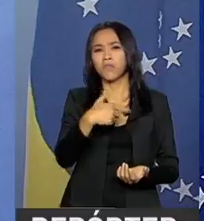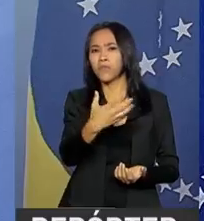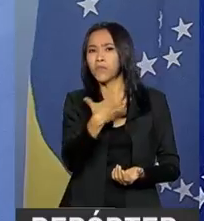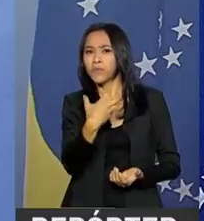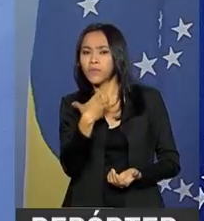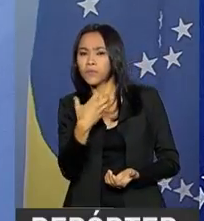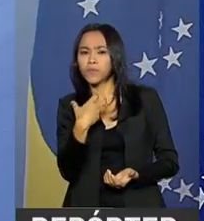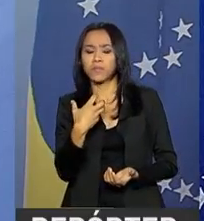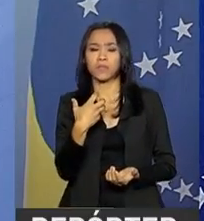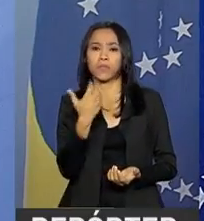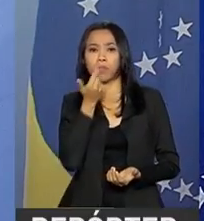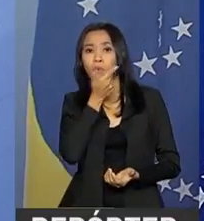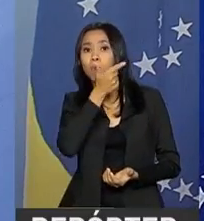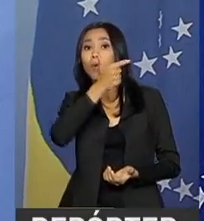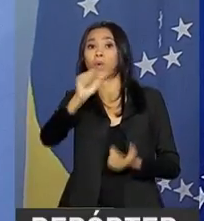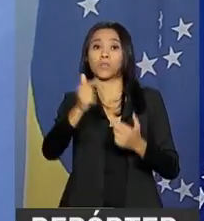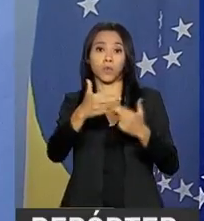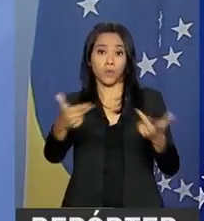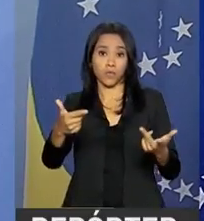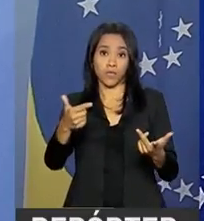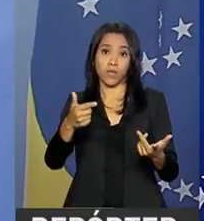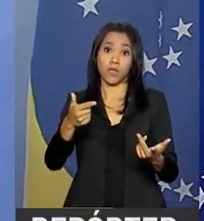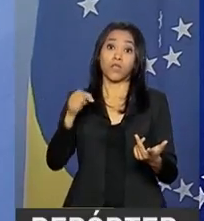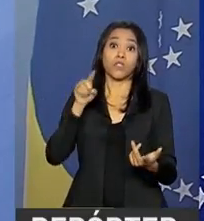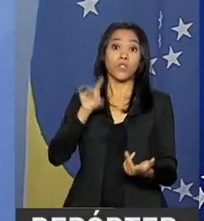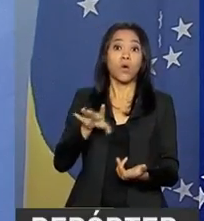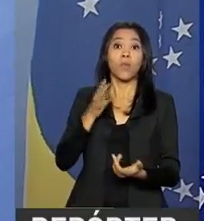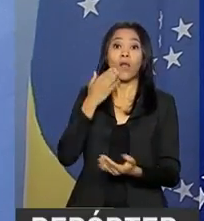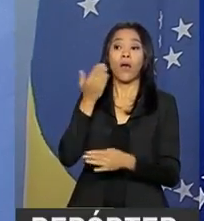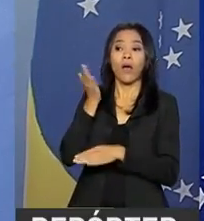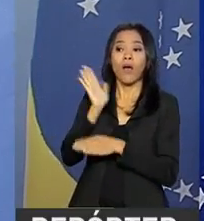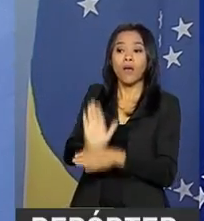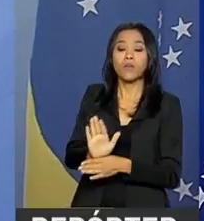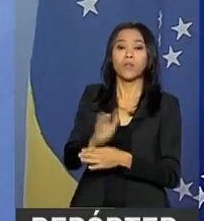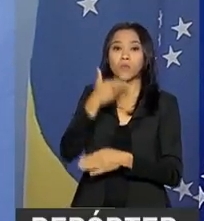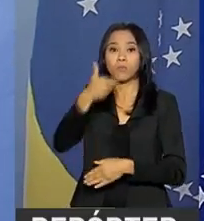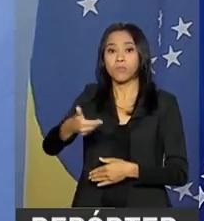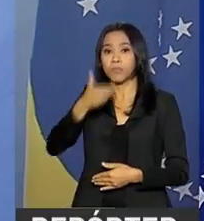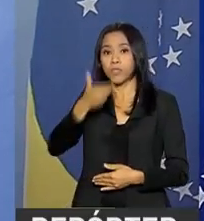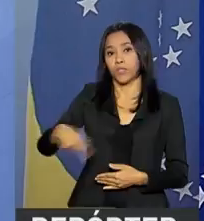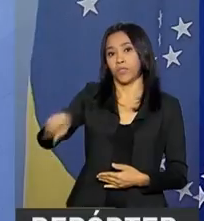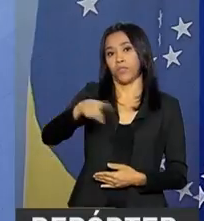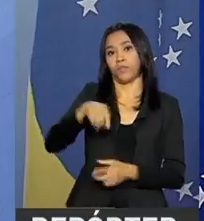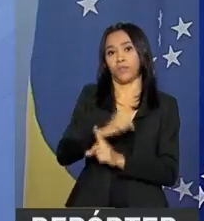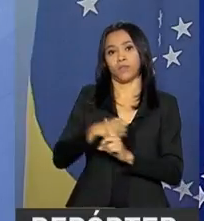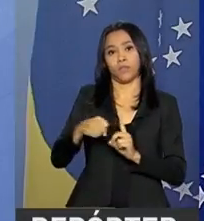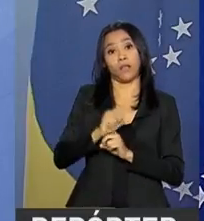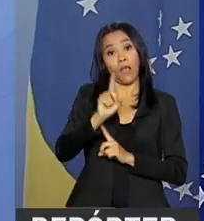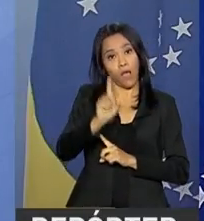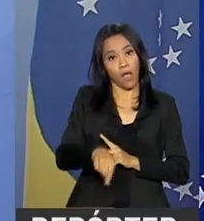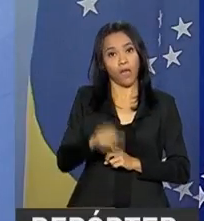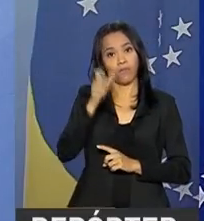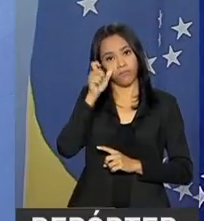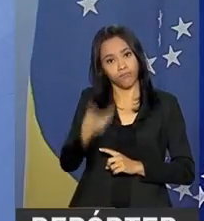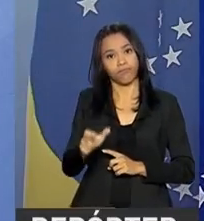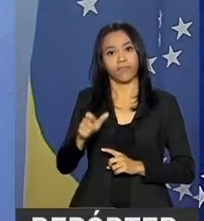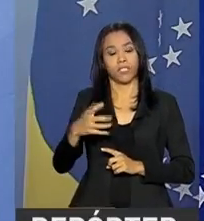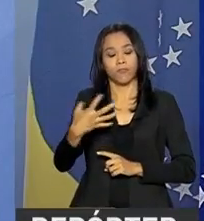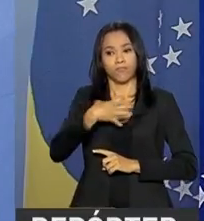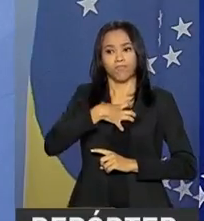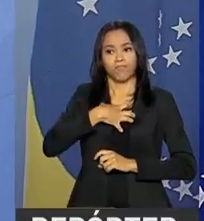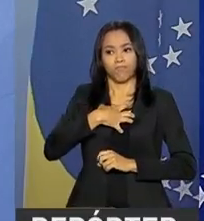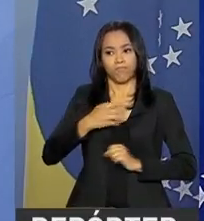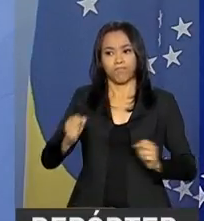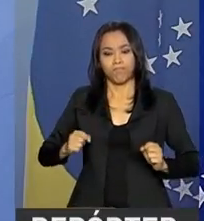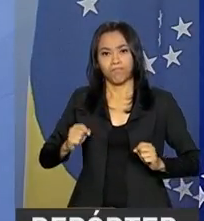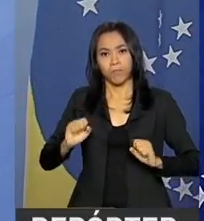fator a não ser atender a uma demanda da sociedade é essa a única lógica que motivou